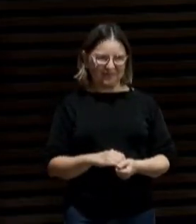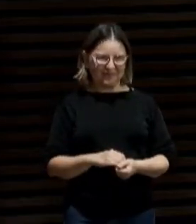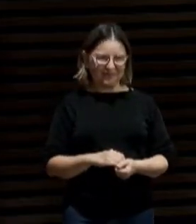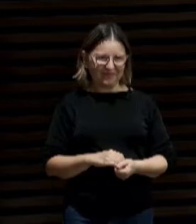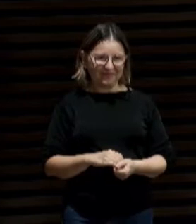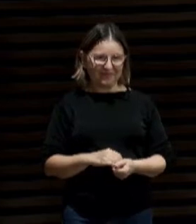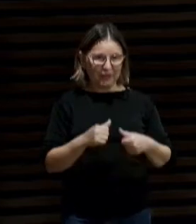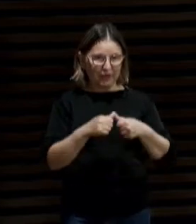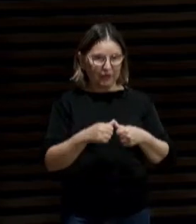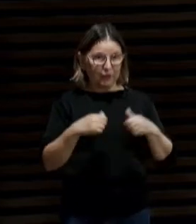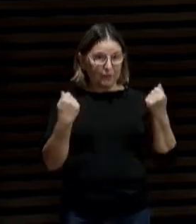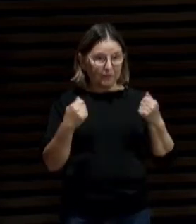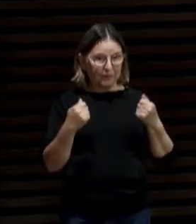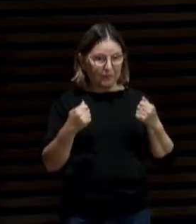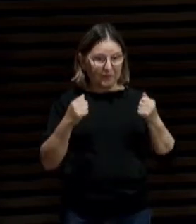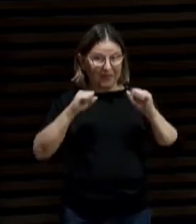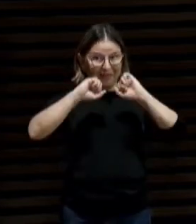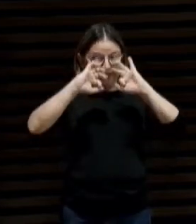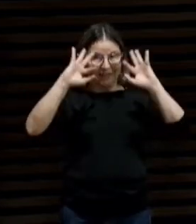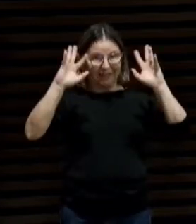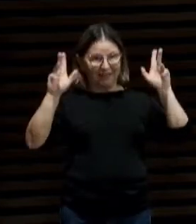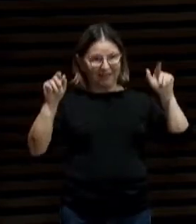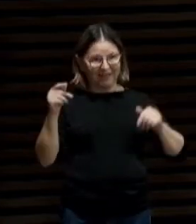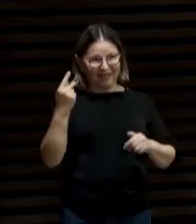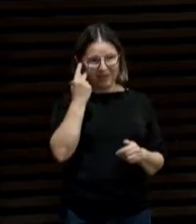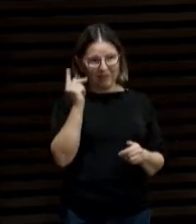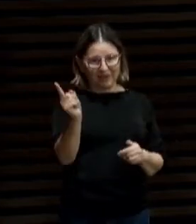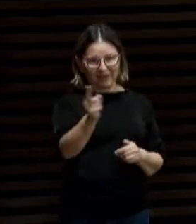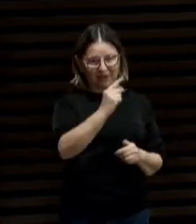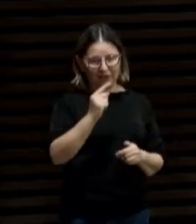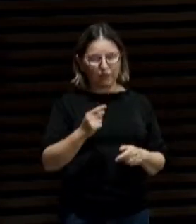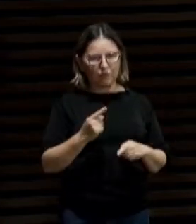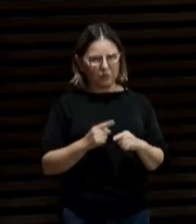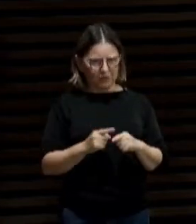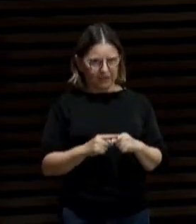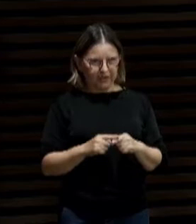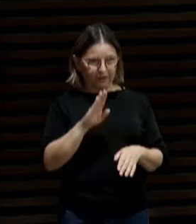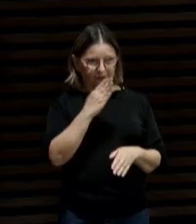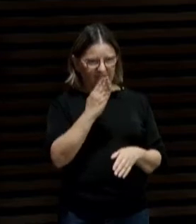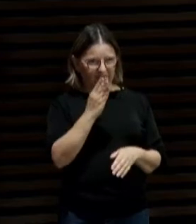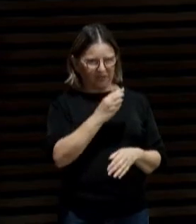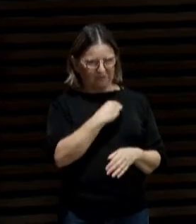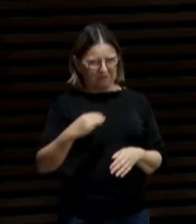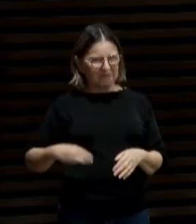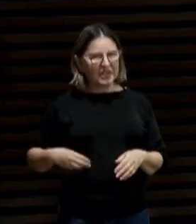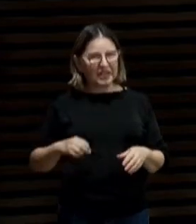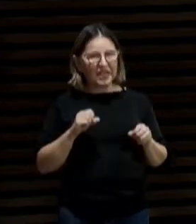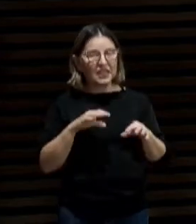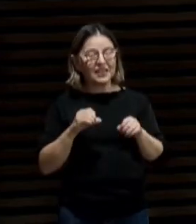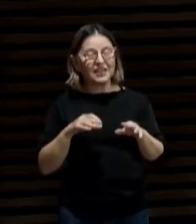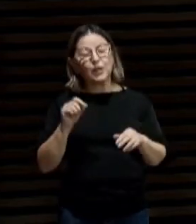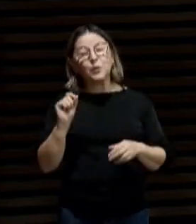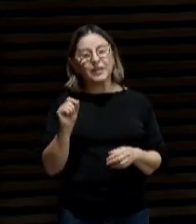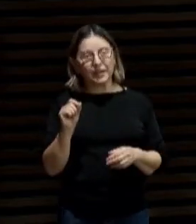Isso tem que estar claro para nós. Porque o que os falsos mestres estão ensinando por aí é que a nossa esperança é o